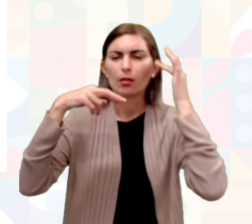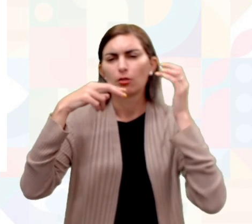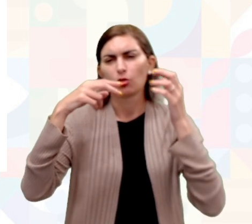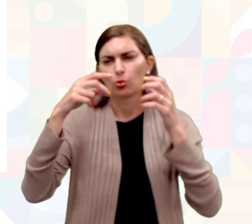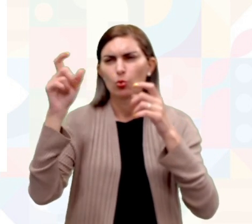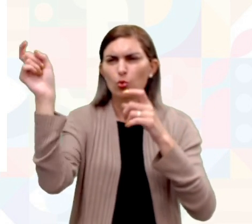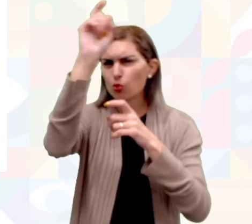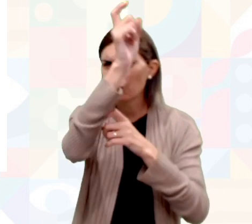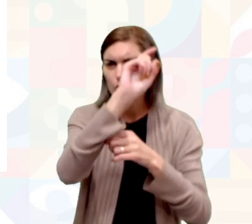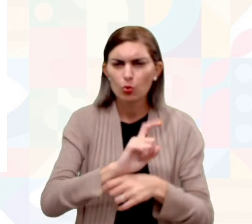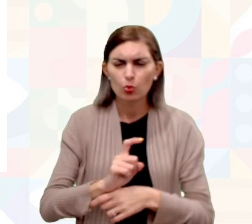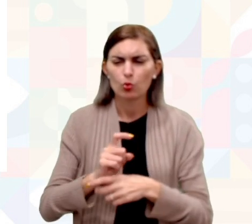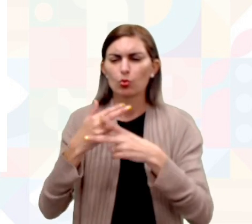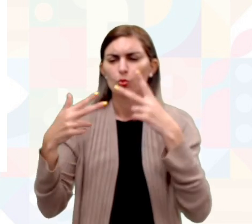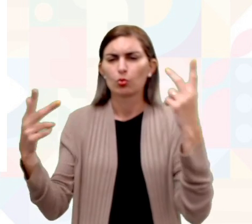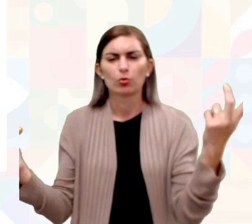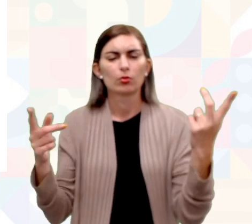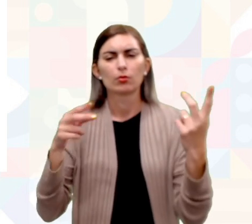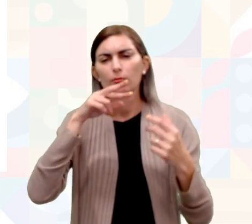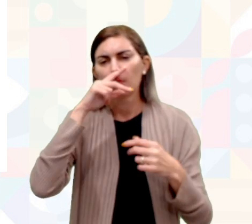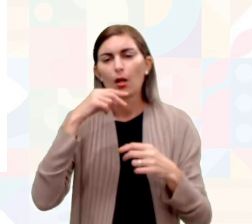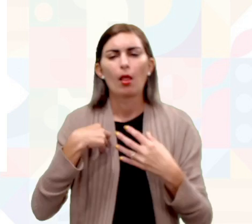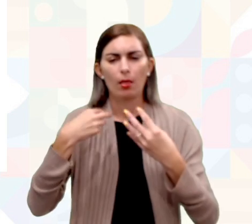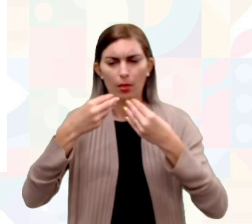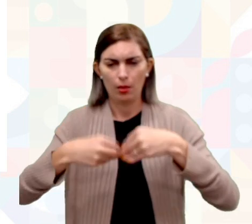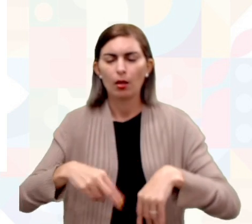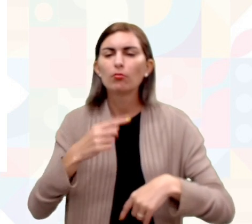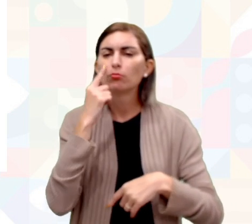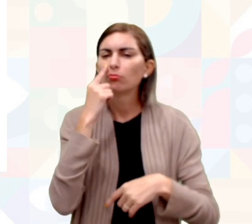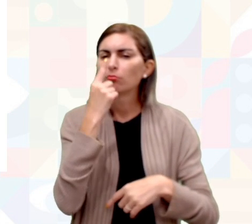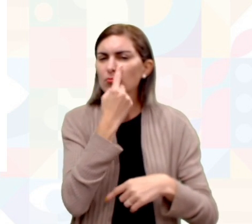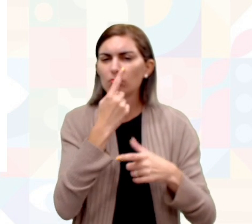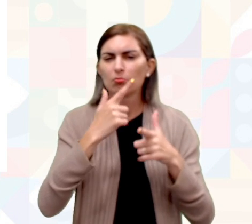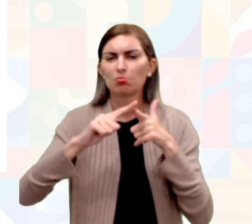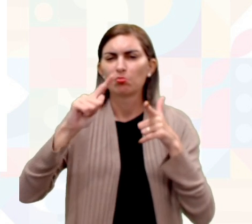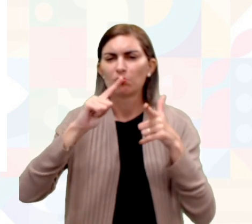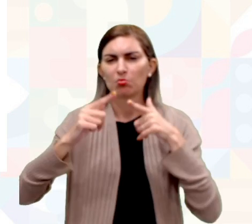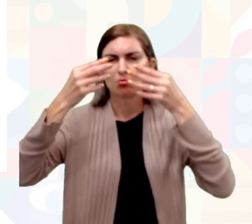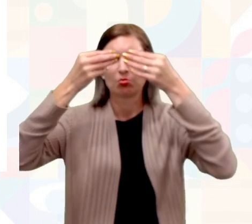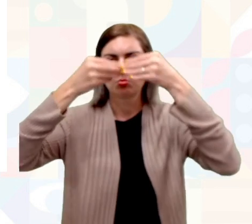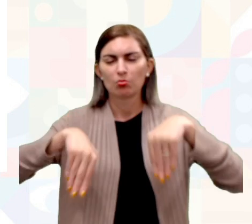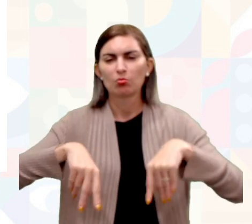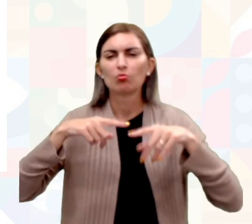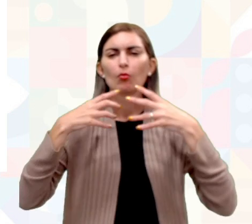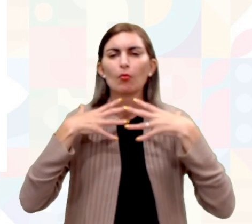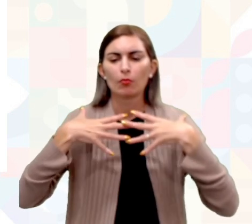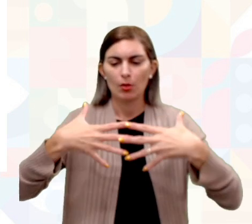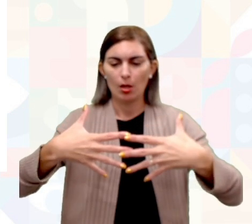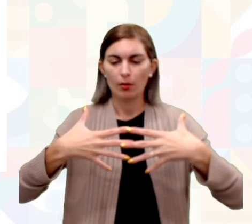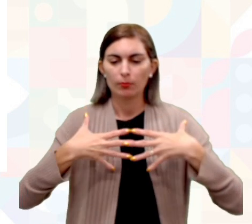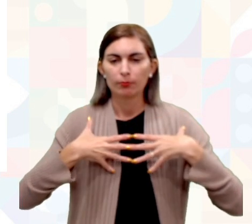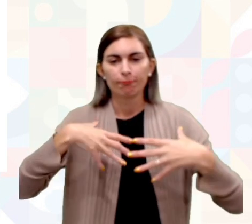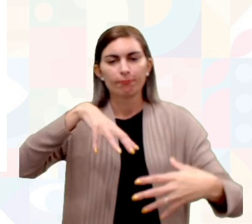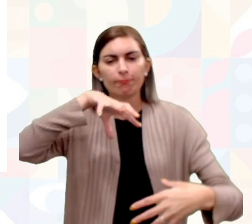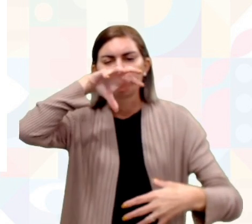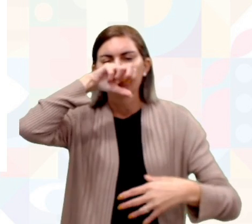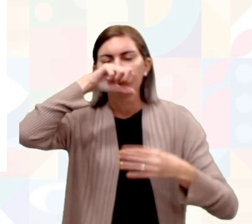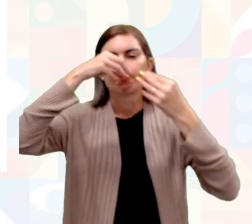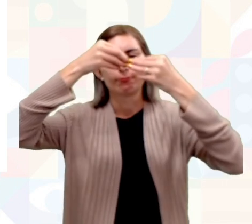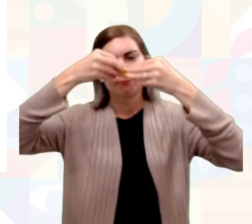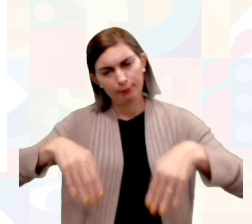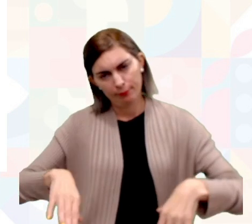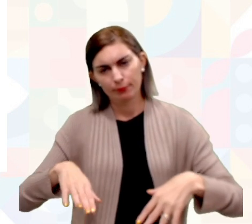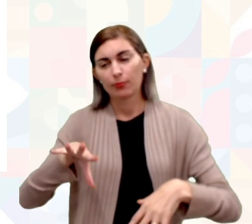aerosóis. E também pode causar lesões das vias aéreas, né? Comprometimento respiratório. Então, a absorção,